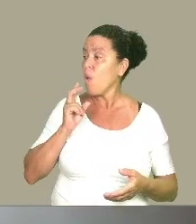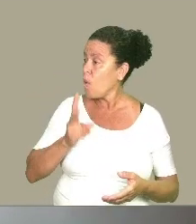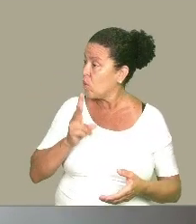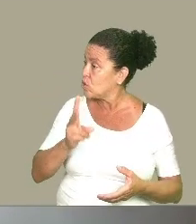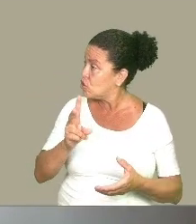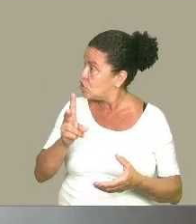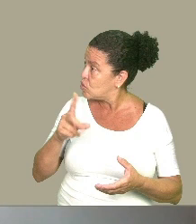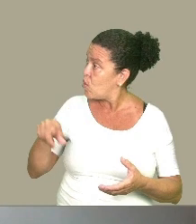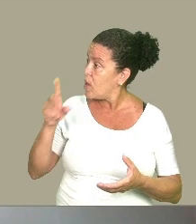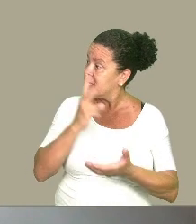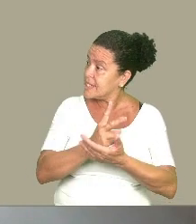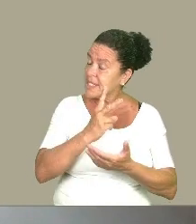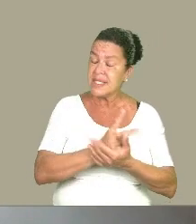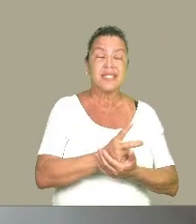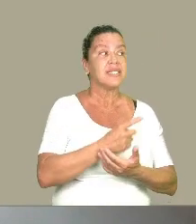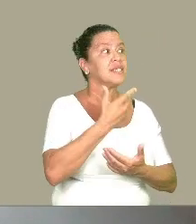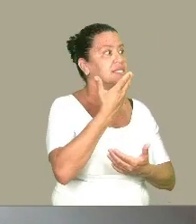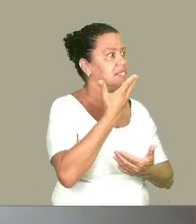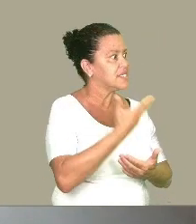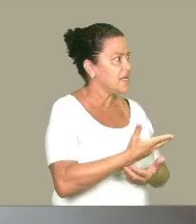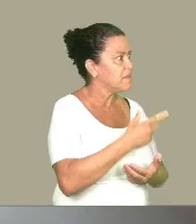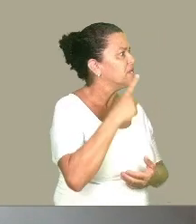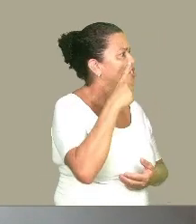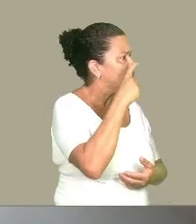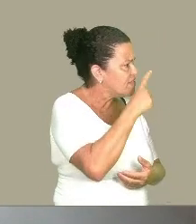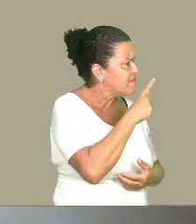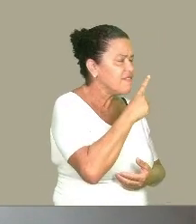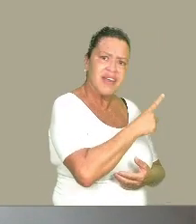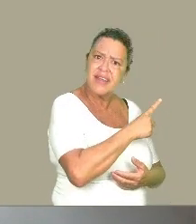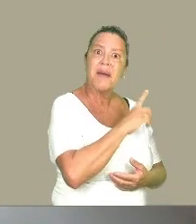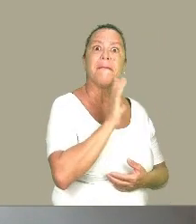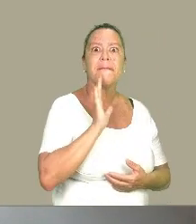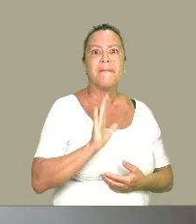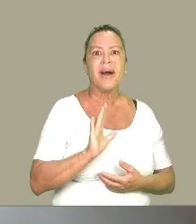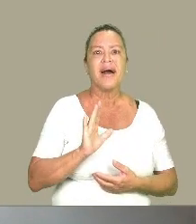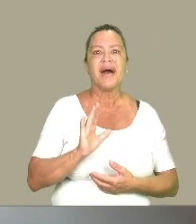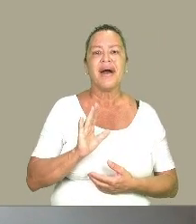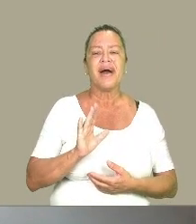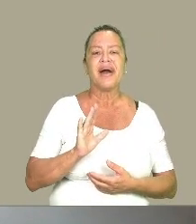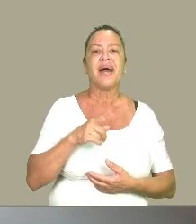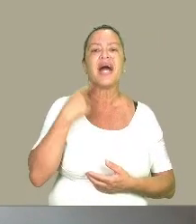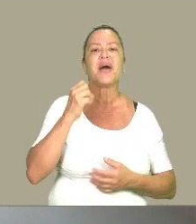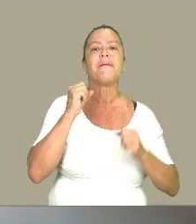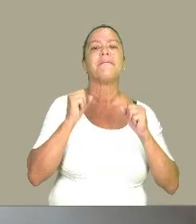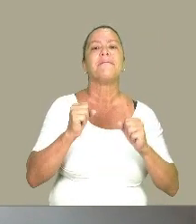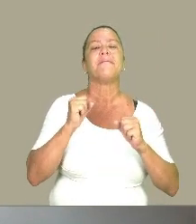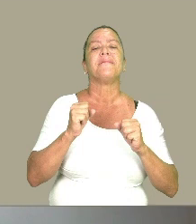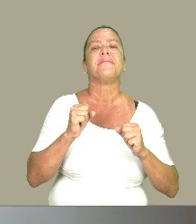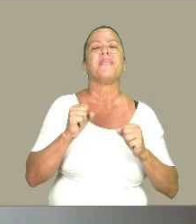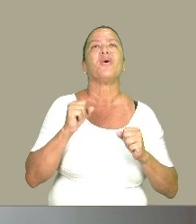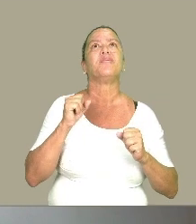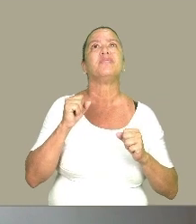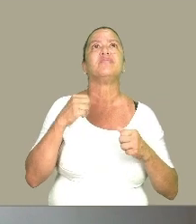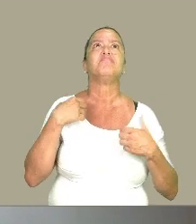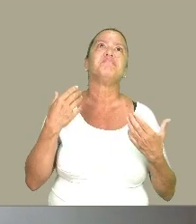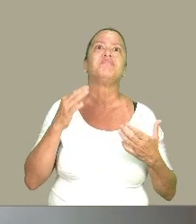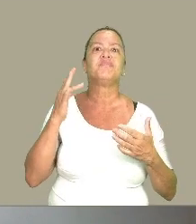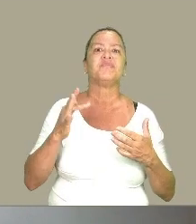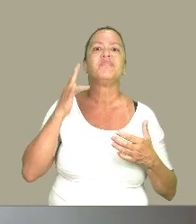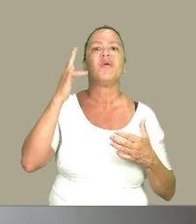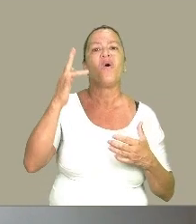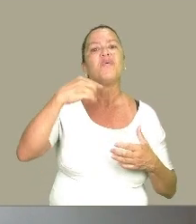mesmo que nos relacionamentos mais difíceis, possamos um dia sim ter